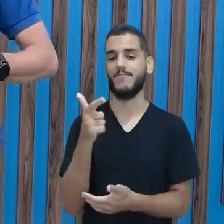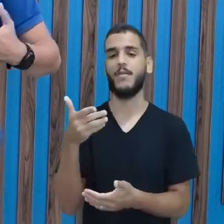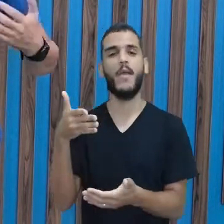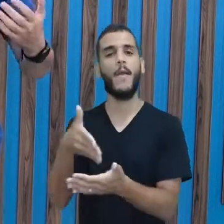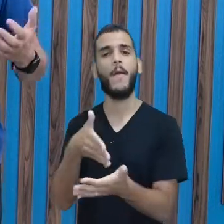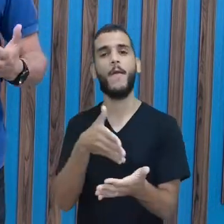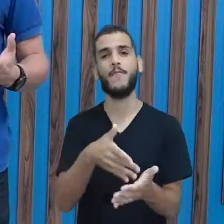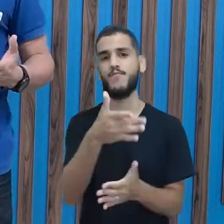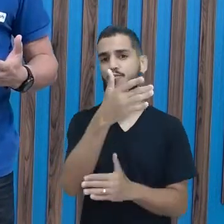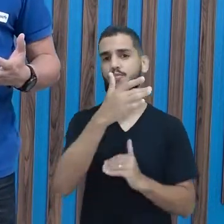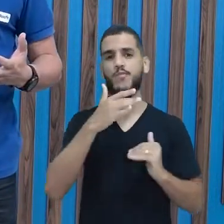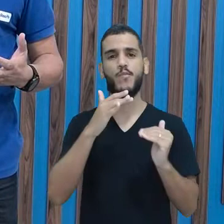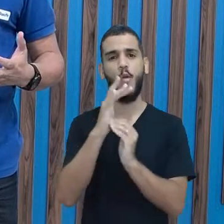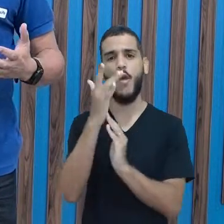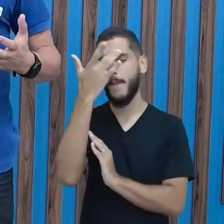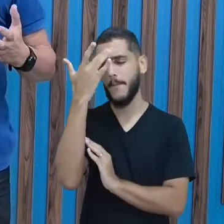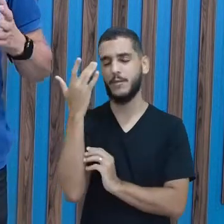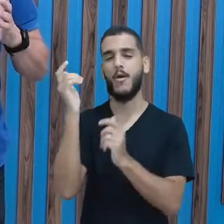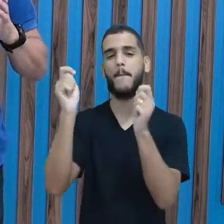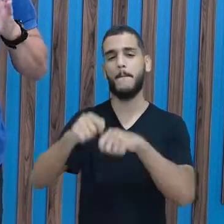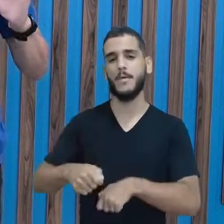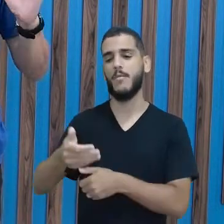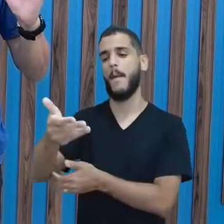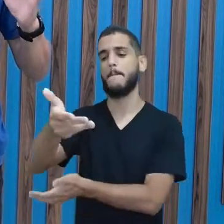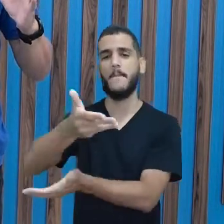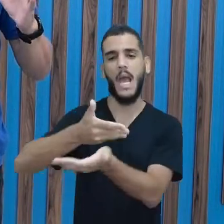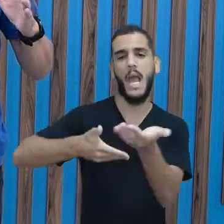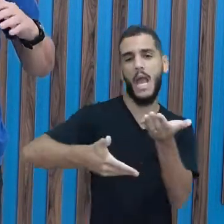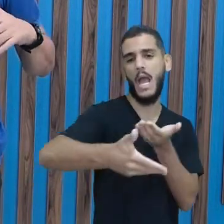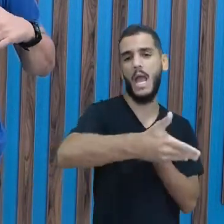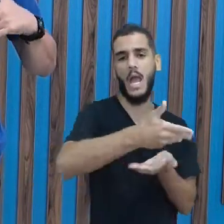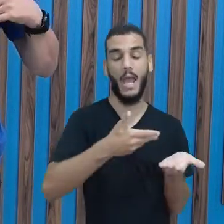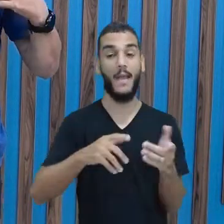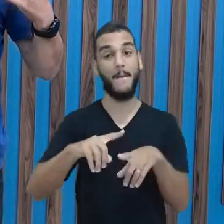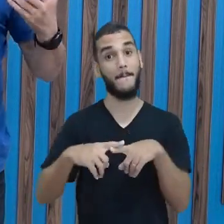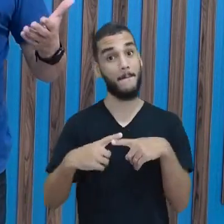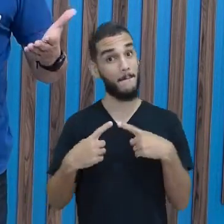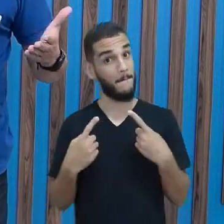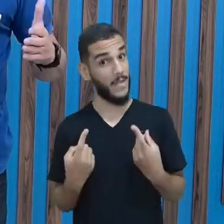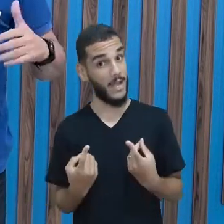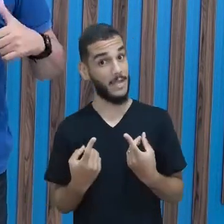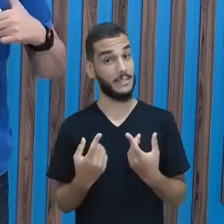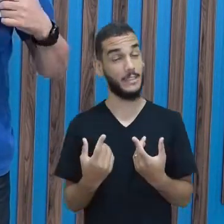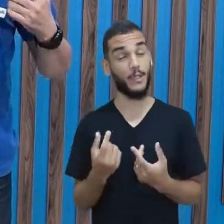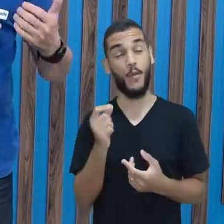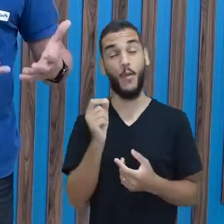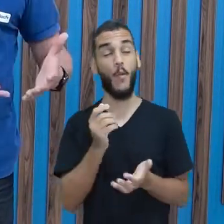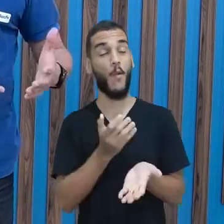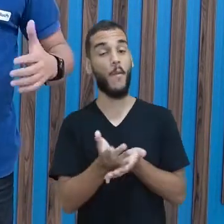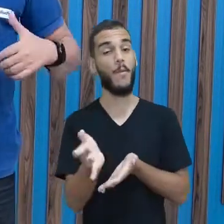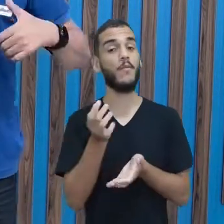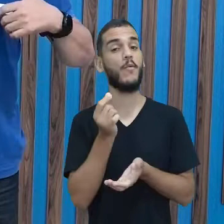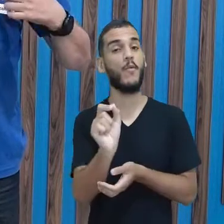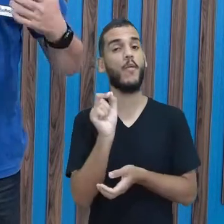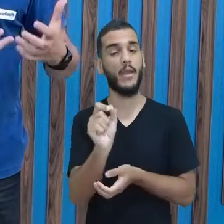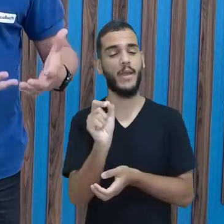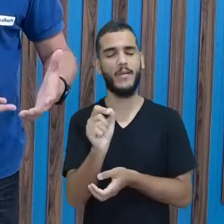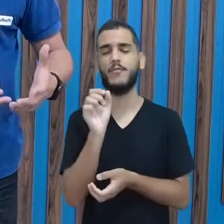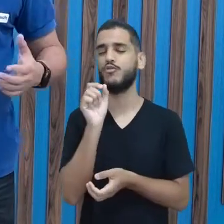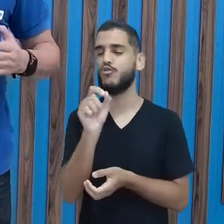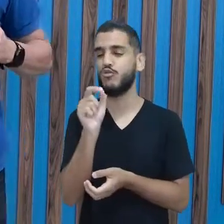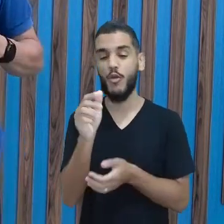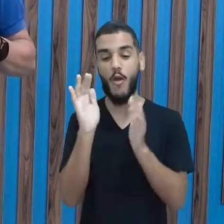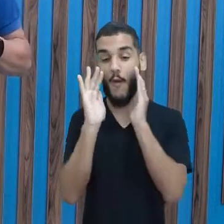poderíamos circular. Não é? Mas inicialmente foi do ponto de vista econômico, de produção, de